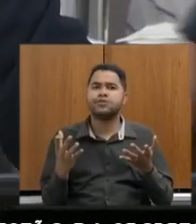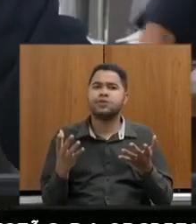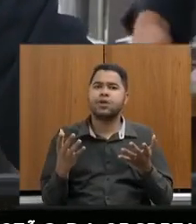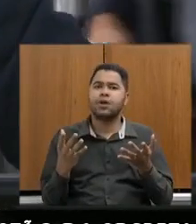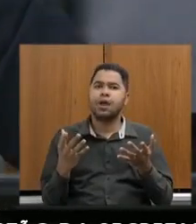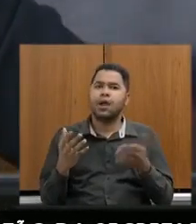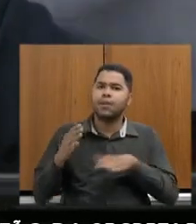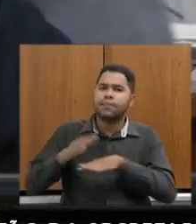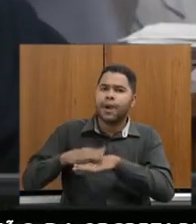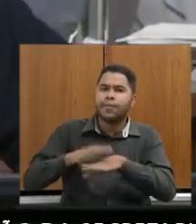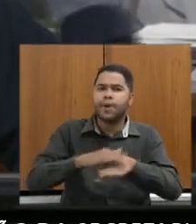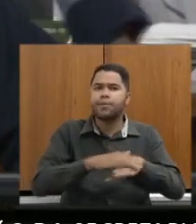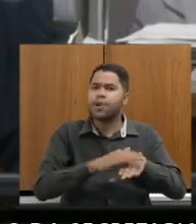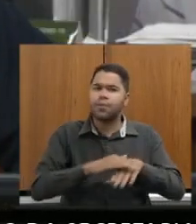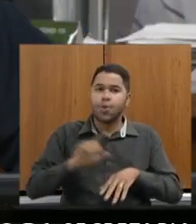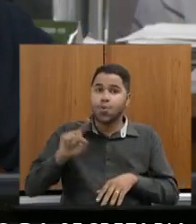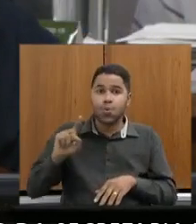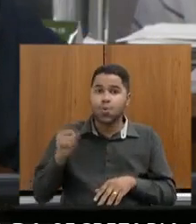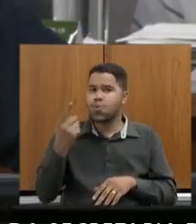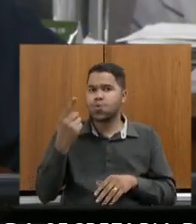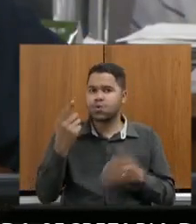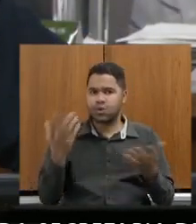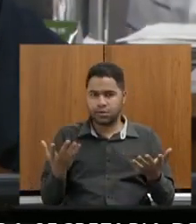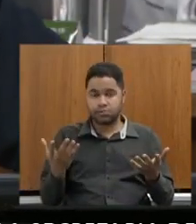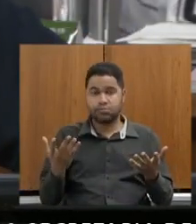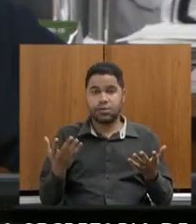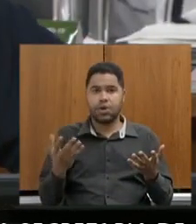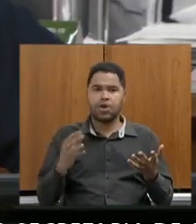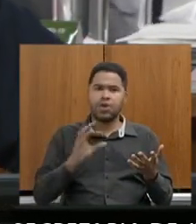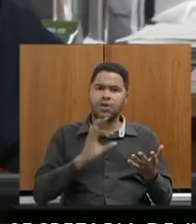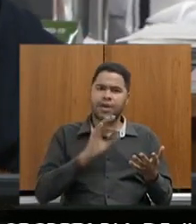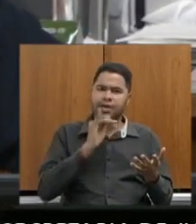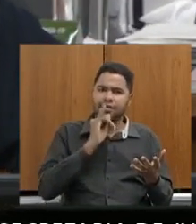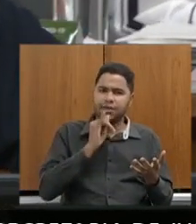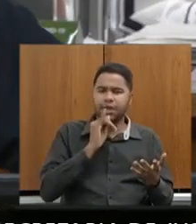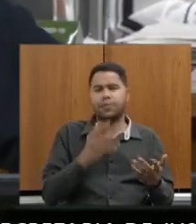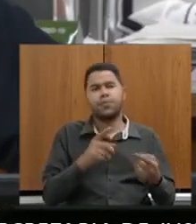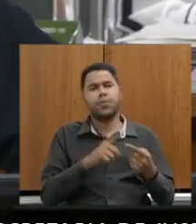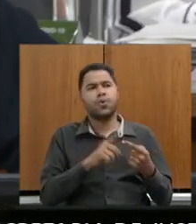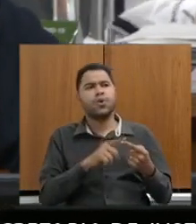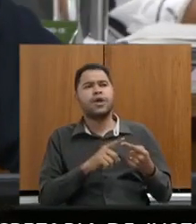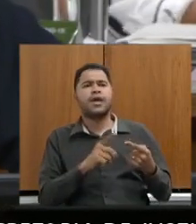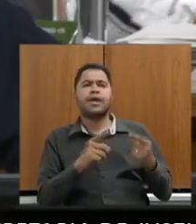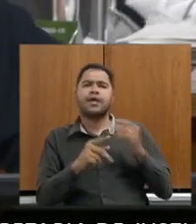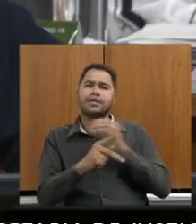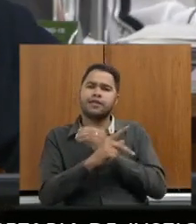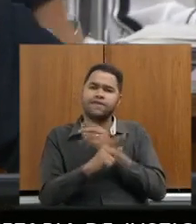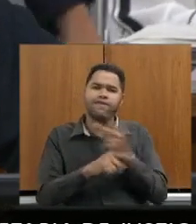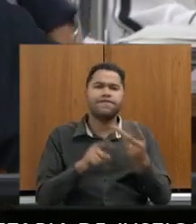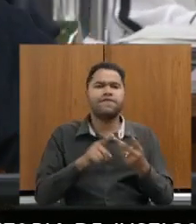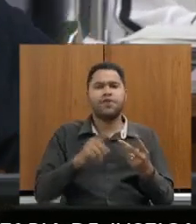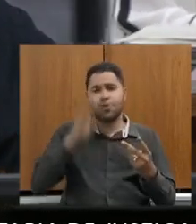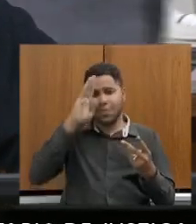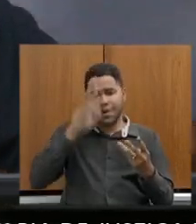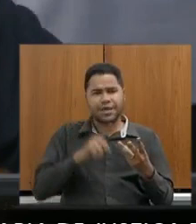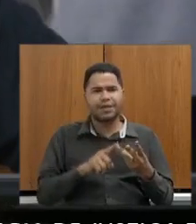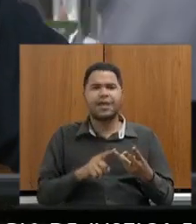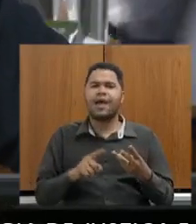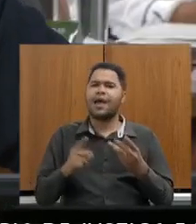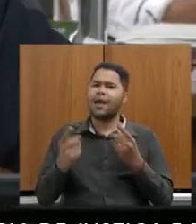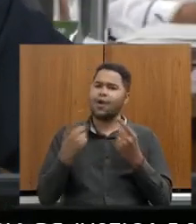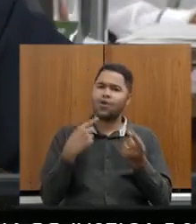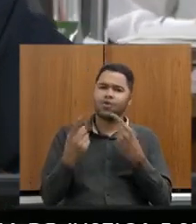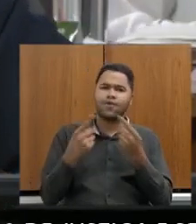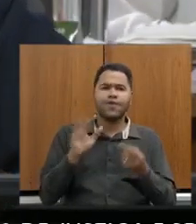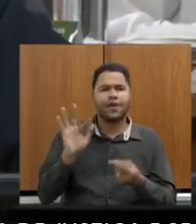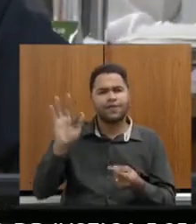todas as forças vendo uma única operação então Polícia Civil Polícia Militar o socioeducativo Polícia Rodoviária Federal